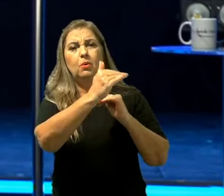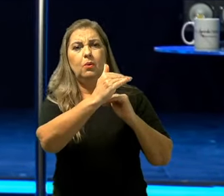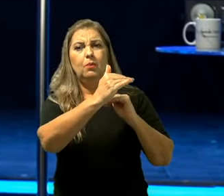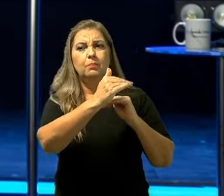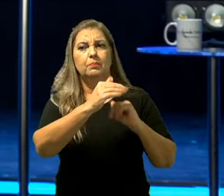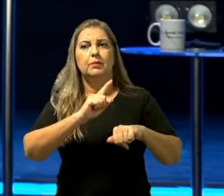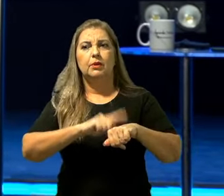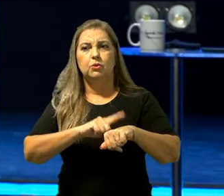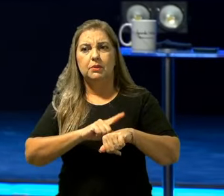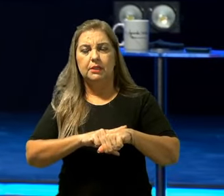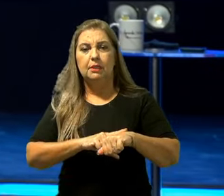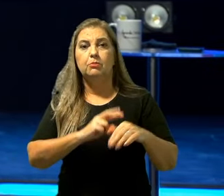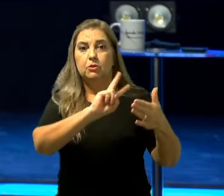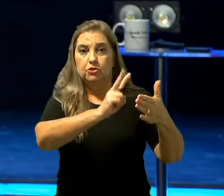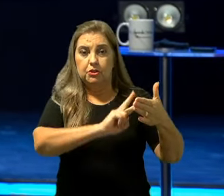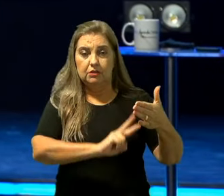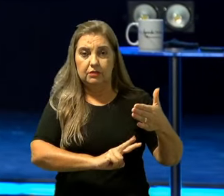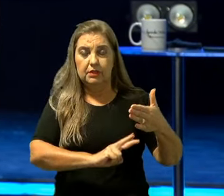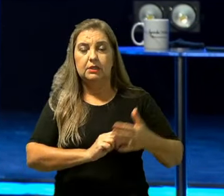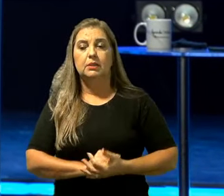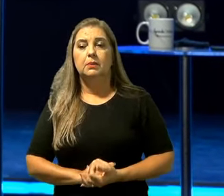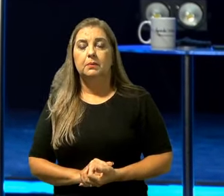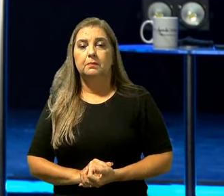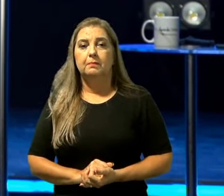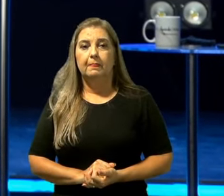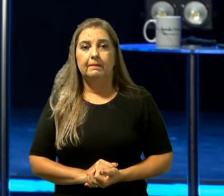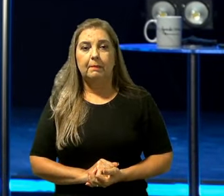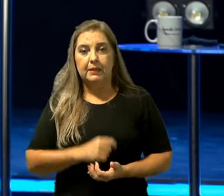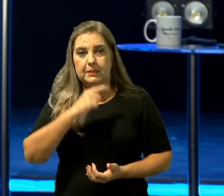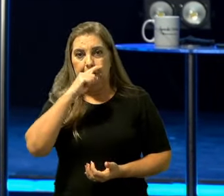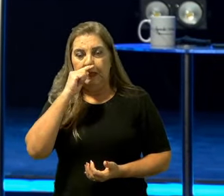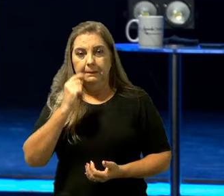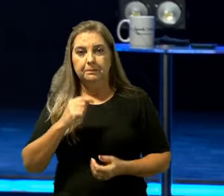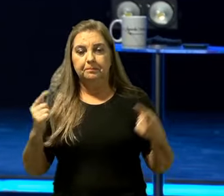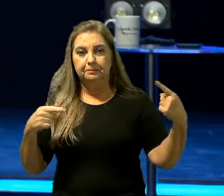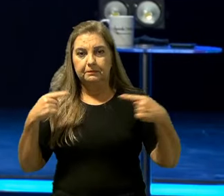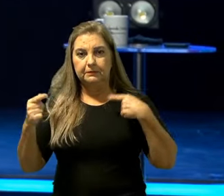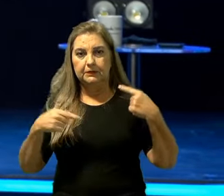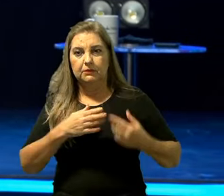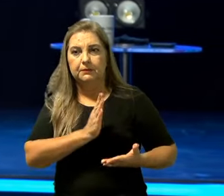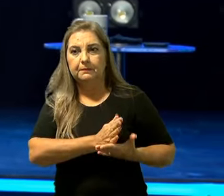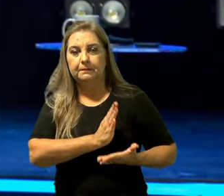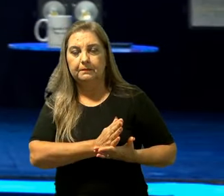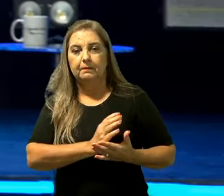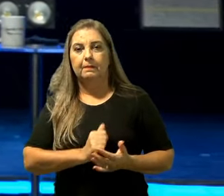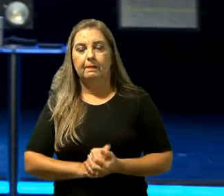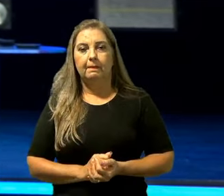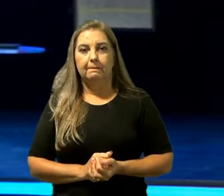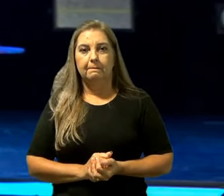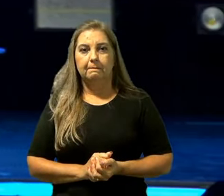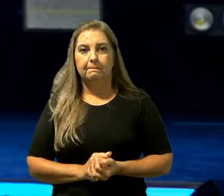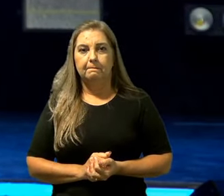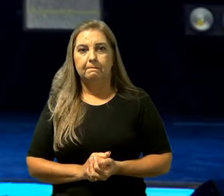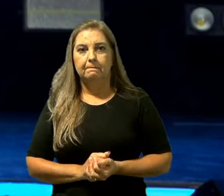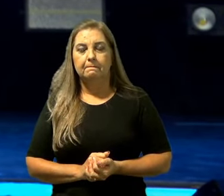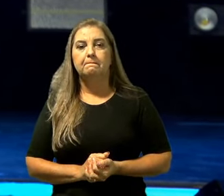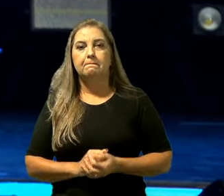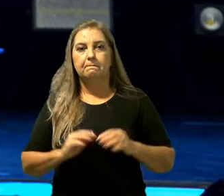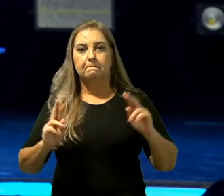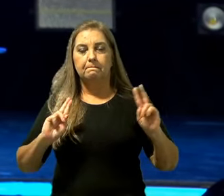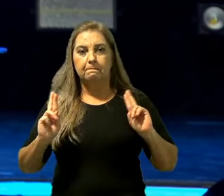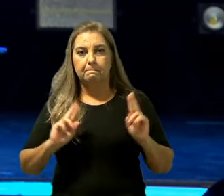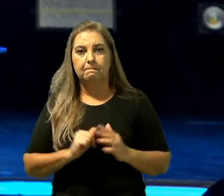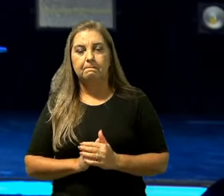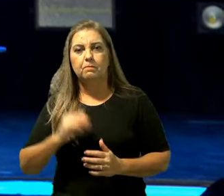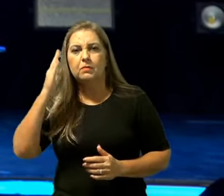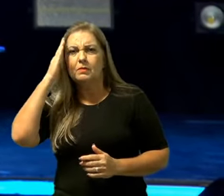no momento que eu escrevi aquilo, veio com uma flecha no meu coração. Olha, você está procurando algo, mas o que você não